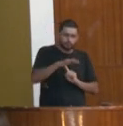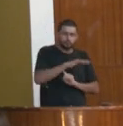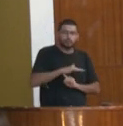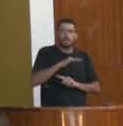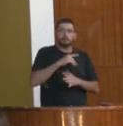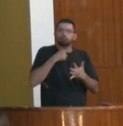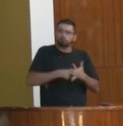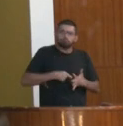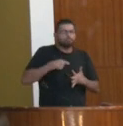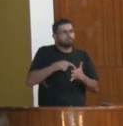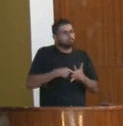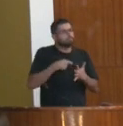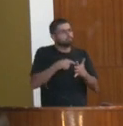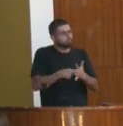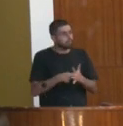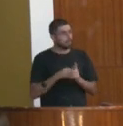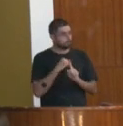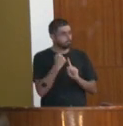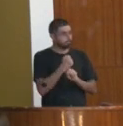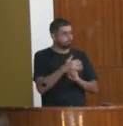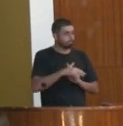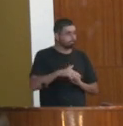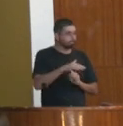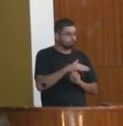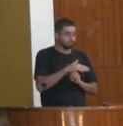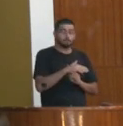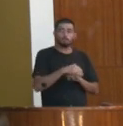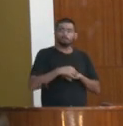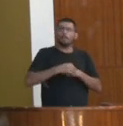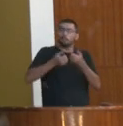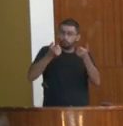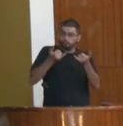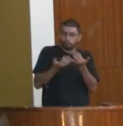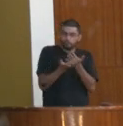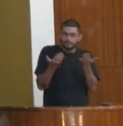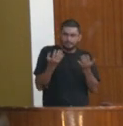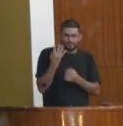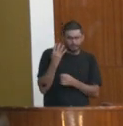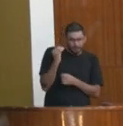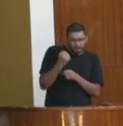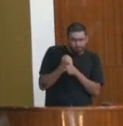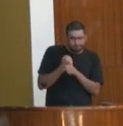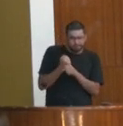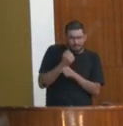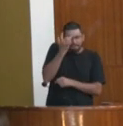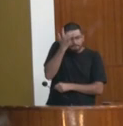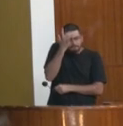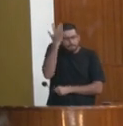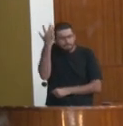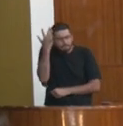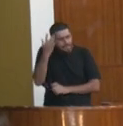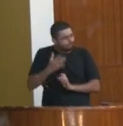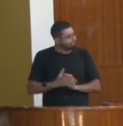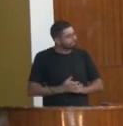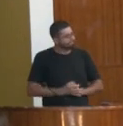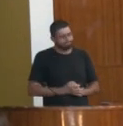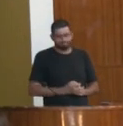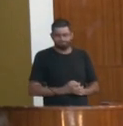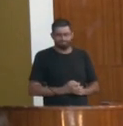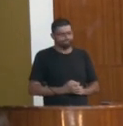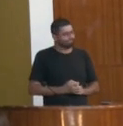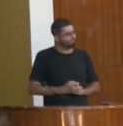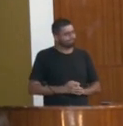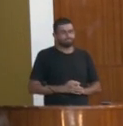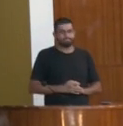espaço dentro da sociedade. Conto a vocês que essas lutas, nesses 40 anos, não foram fáceis. Cada vitória foi fruto de